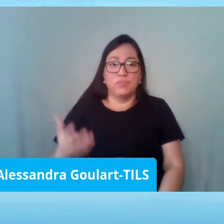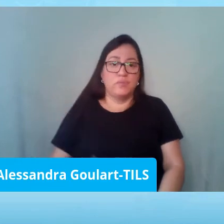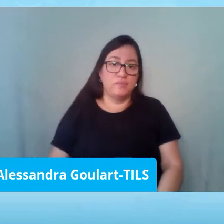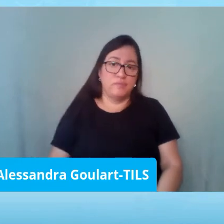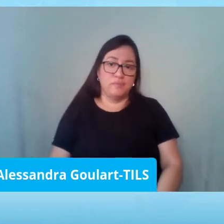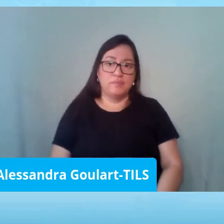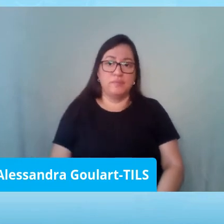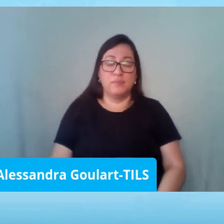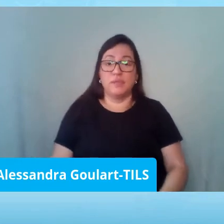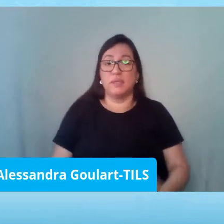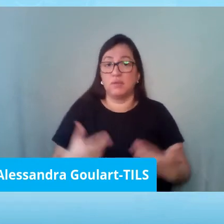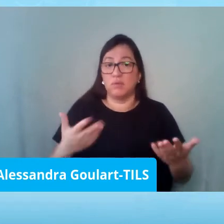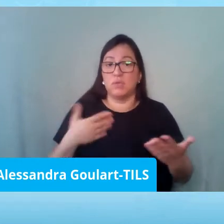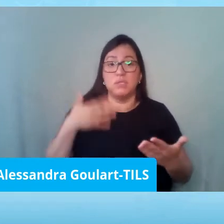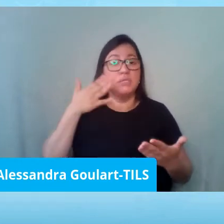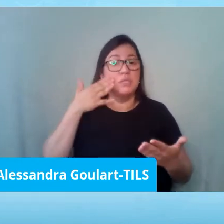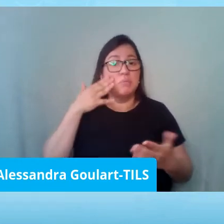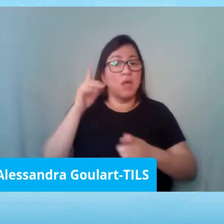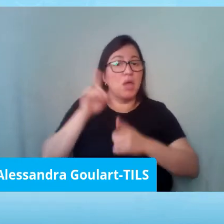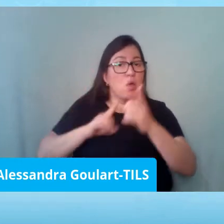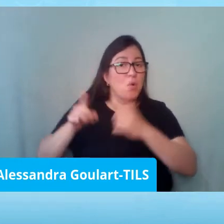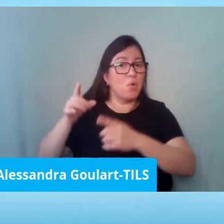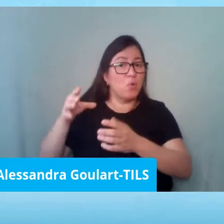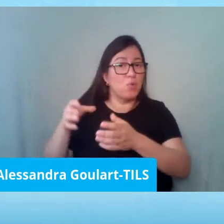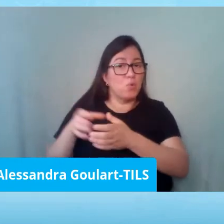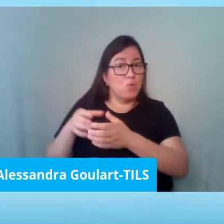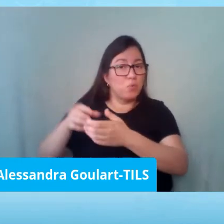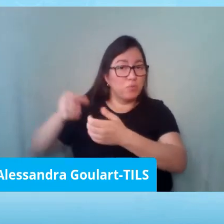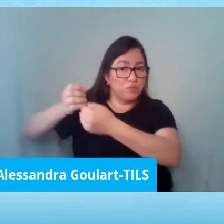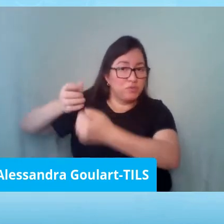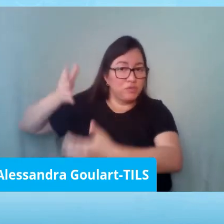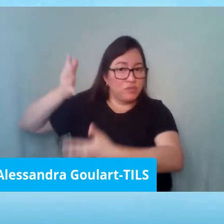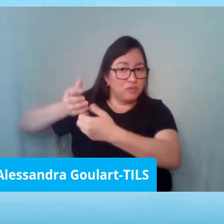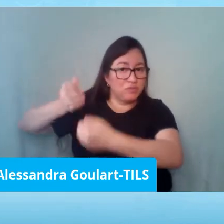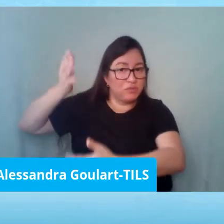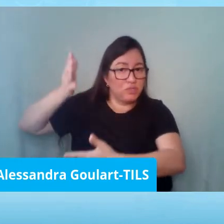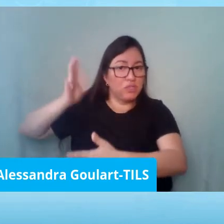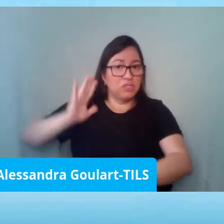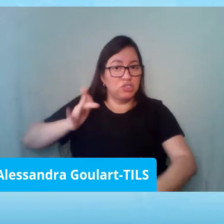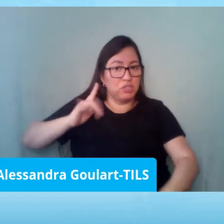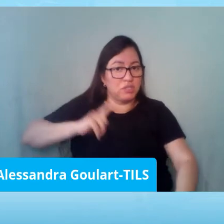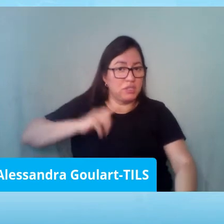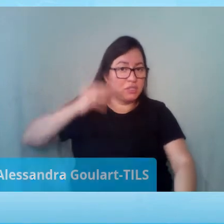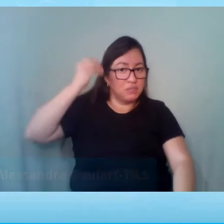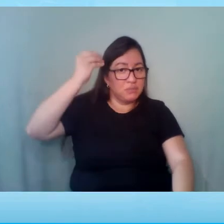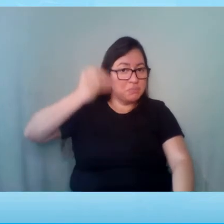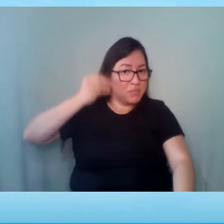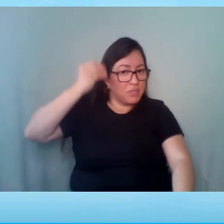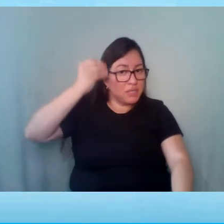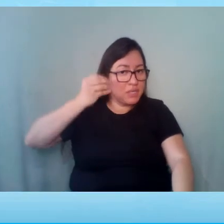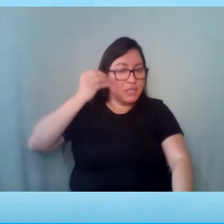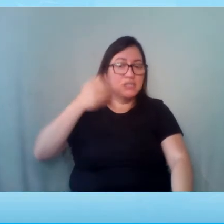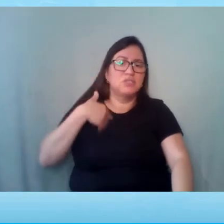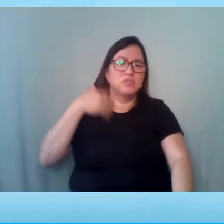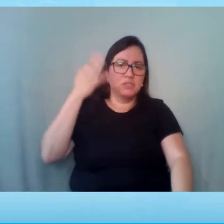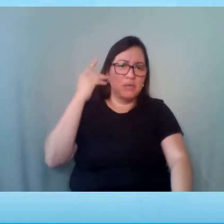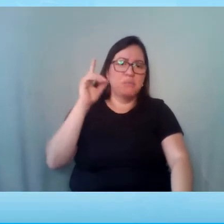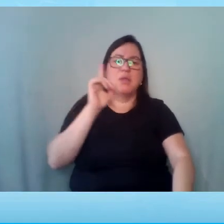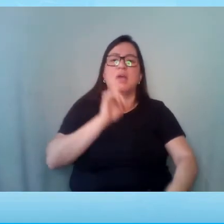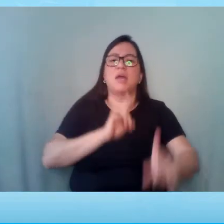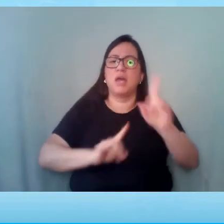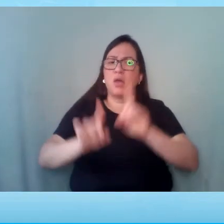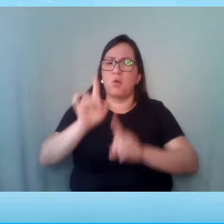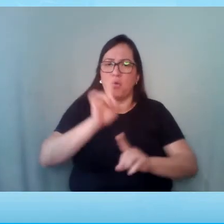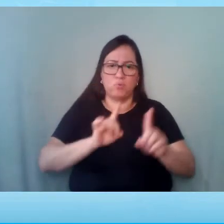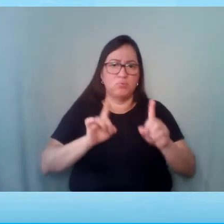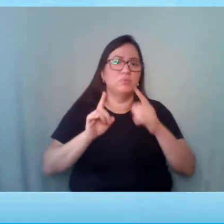no chat quer comentar alguma experiência que tenha no seu município, A gente sabe que alguns municípios têm se esmerado